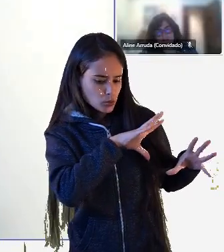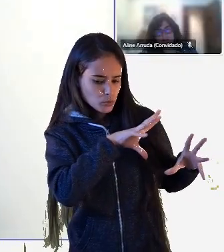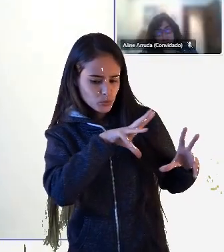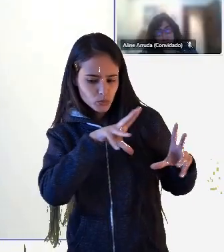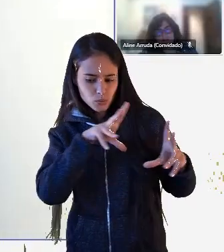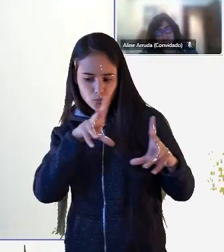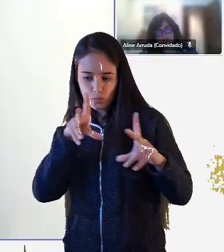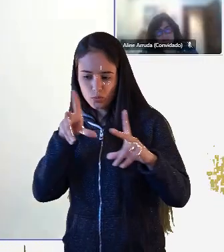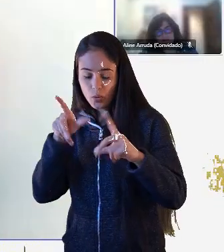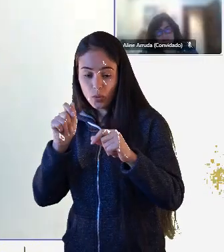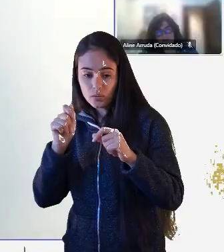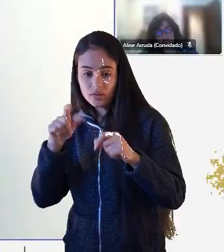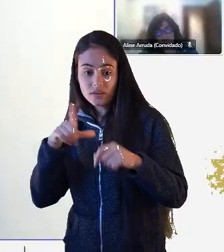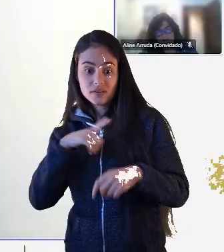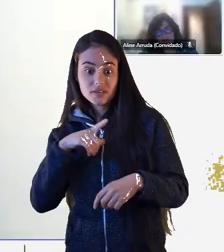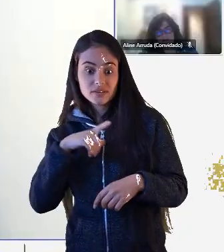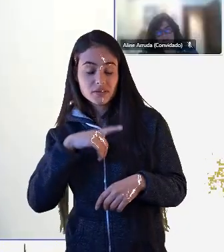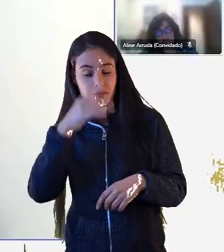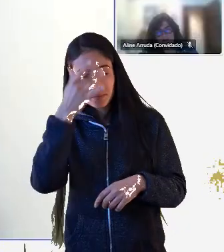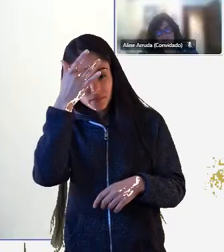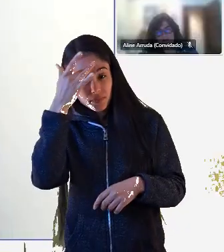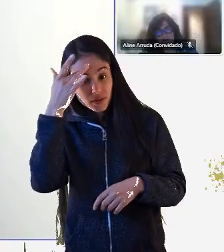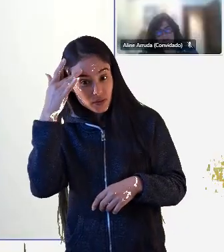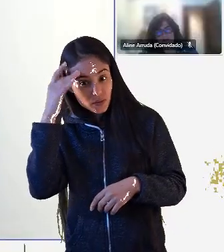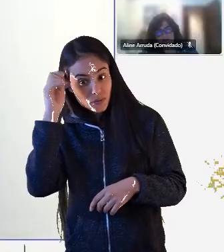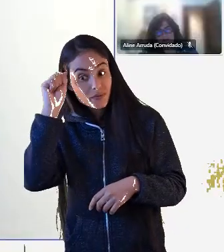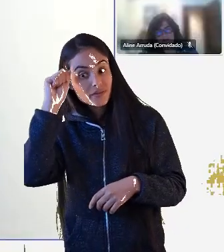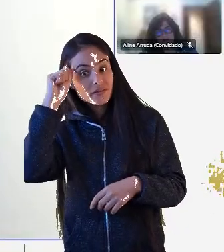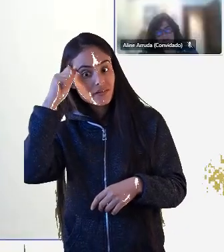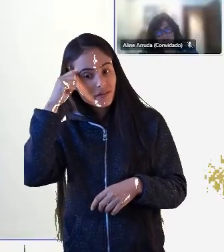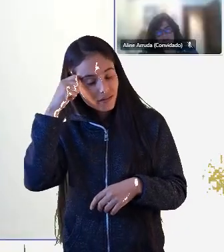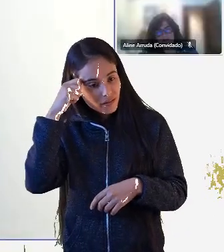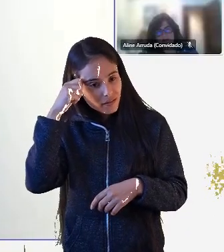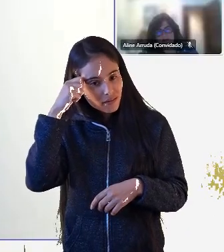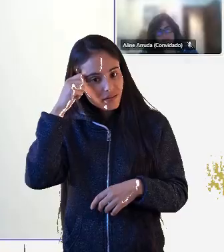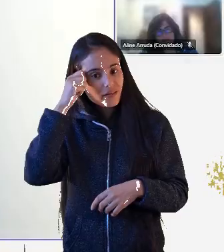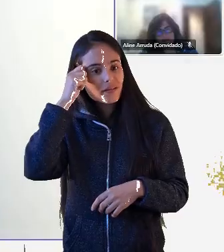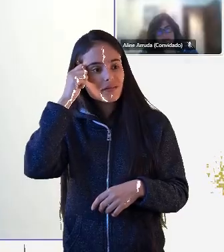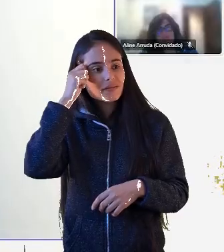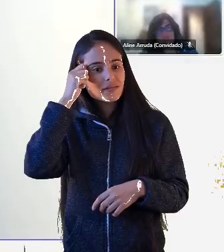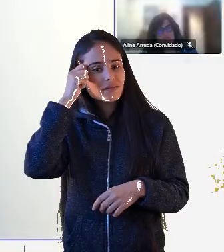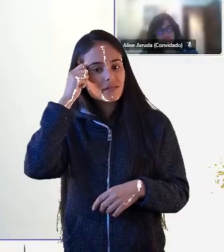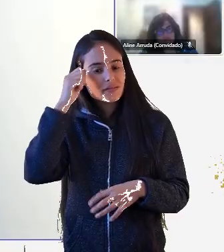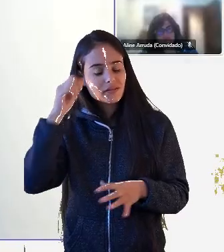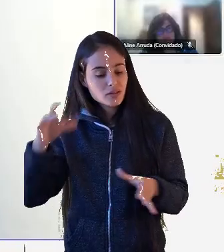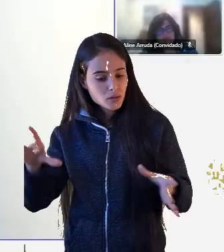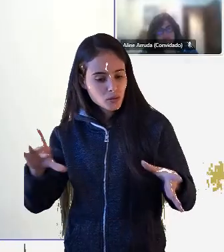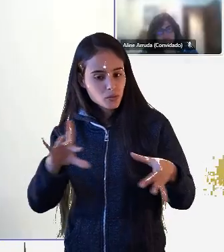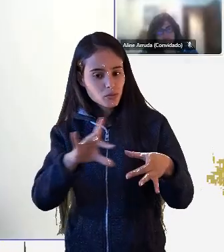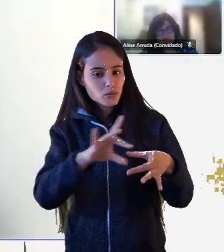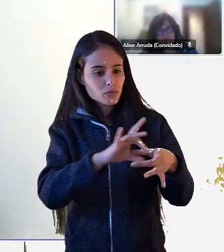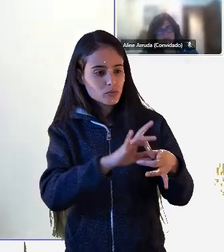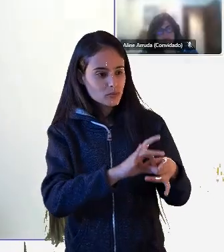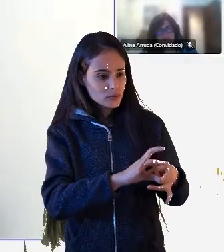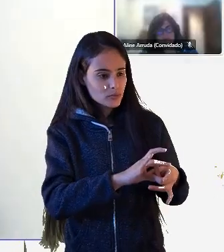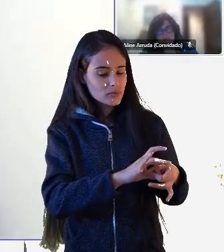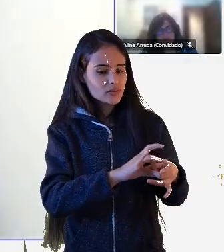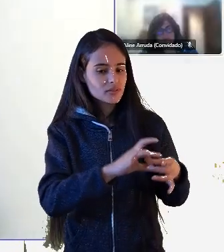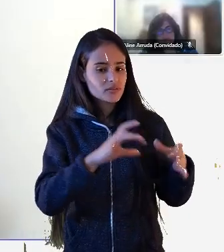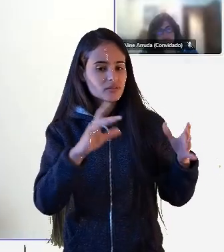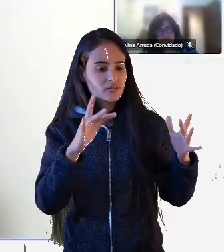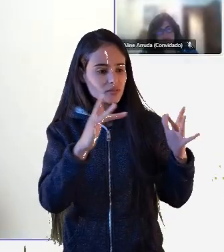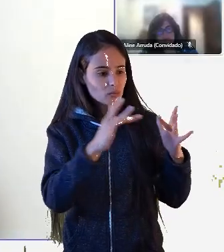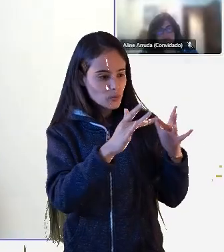encerramento da feira no espaço dela, trouxe o Rogério, que é um ritmista lá de Alfenas, que também é uma figura muito importante da